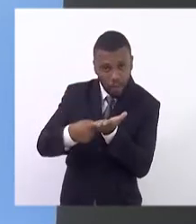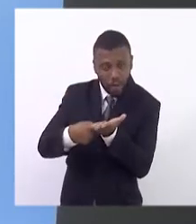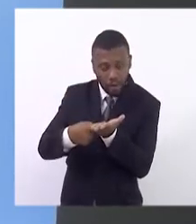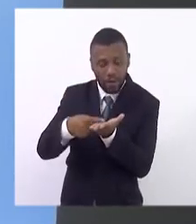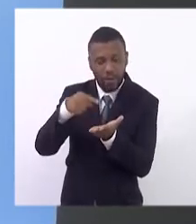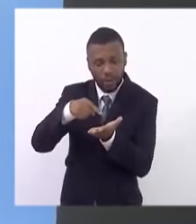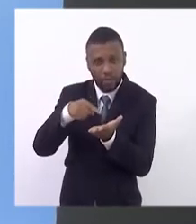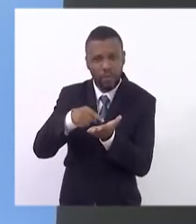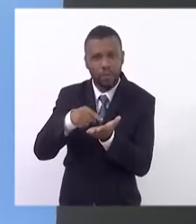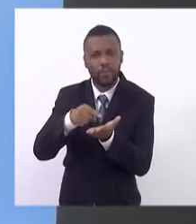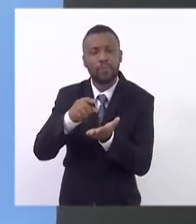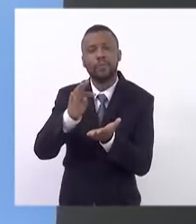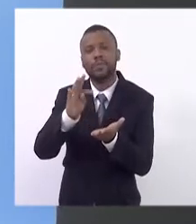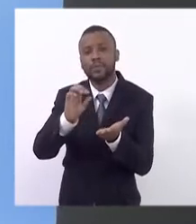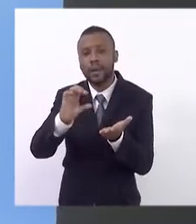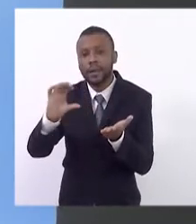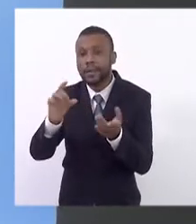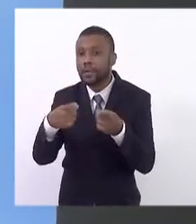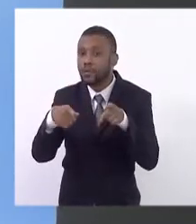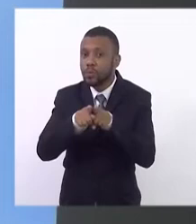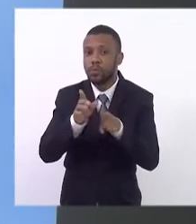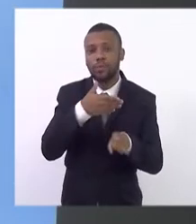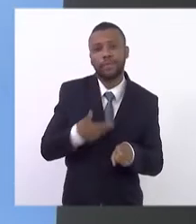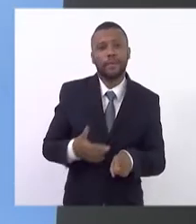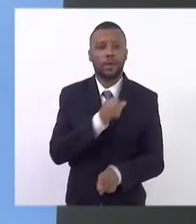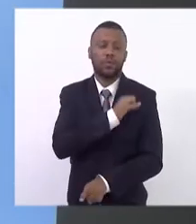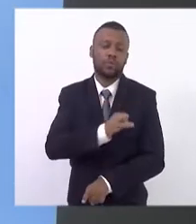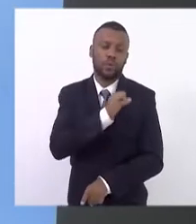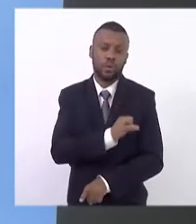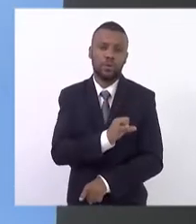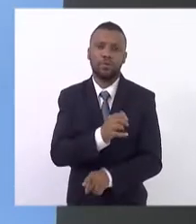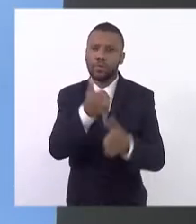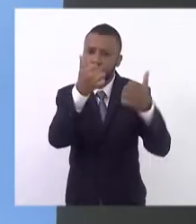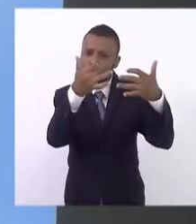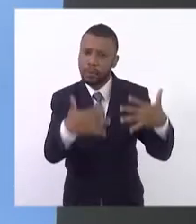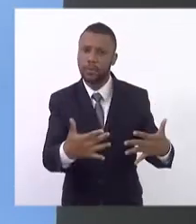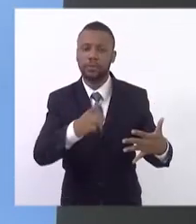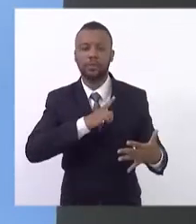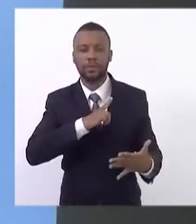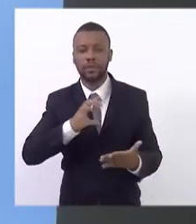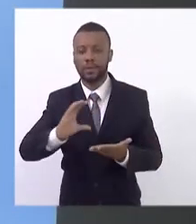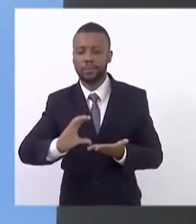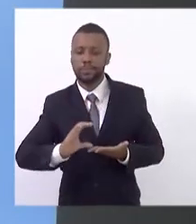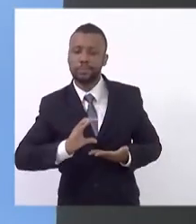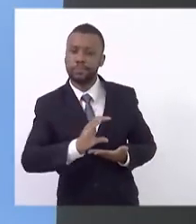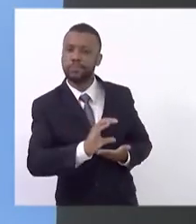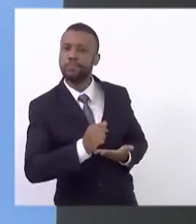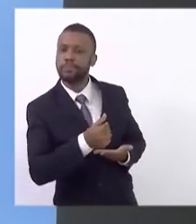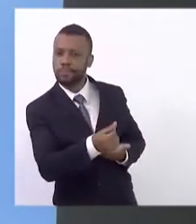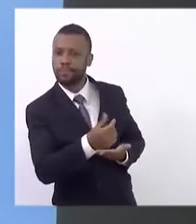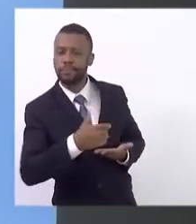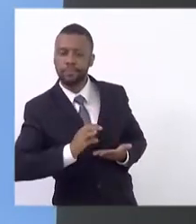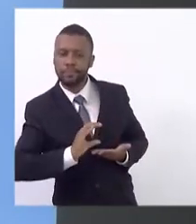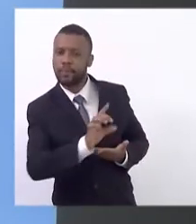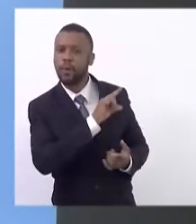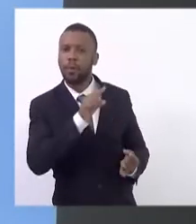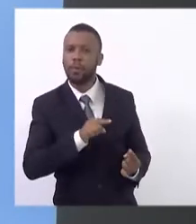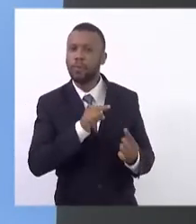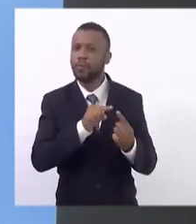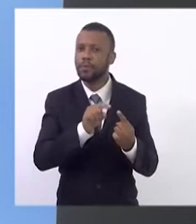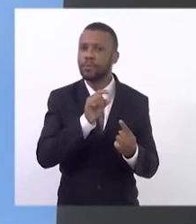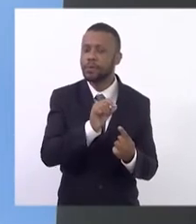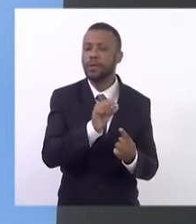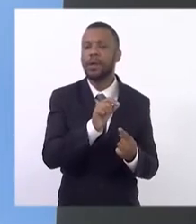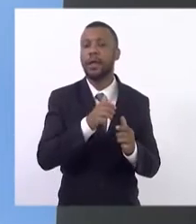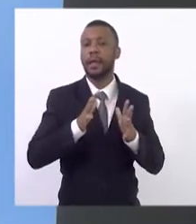Janeiro, em que tinha repasse de recursos exatamente para a questão do saneamento ambiental